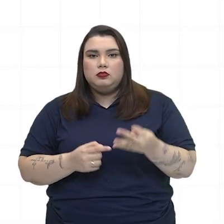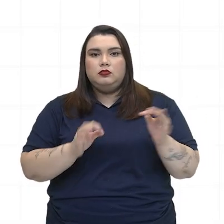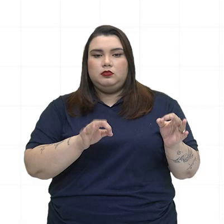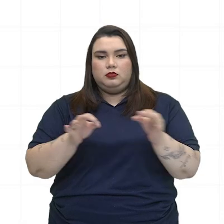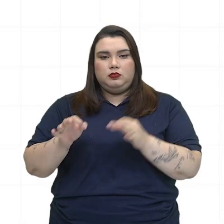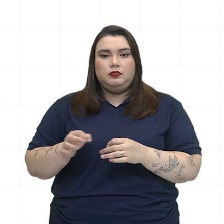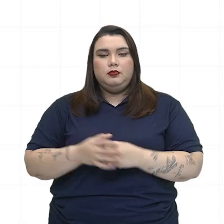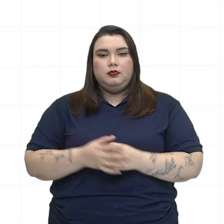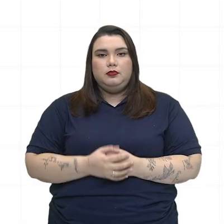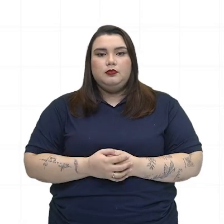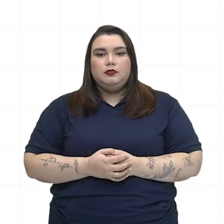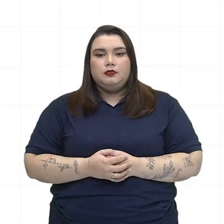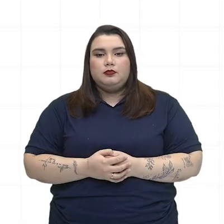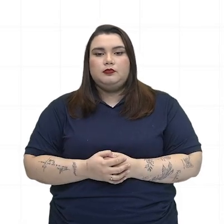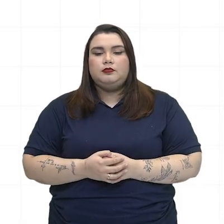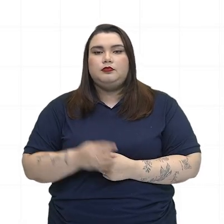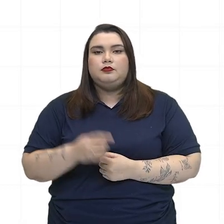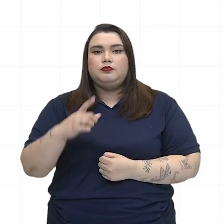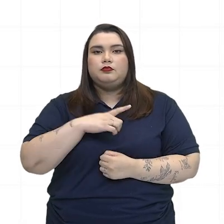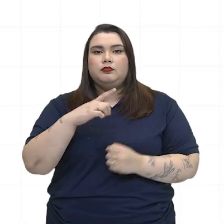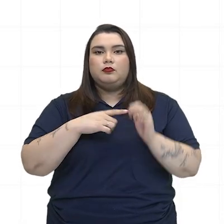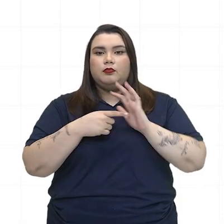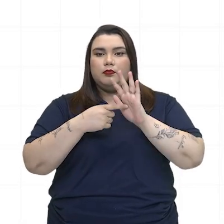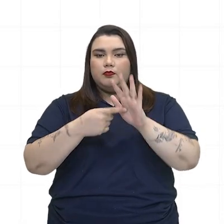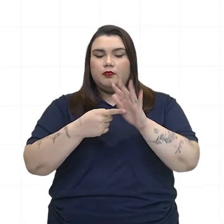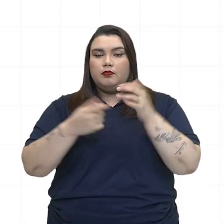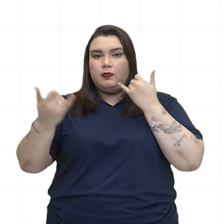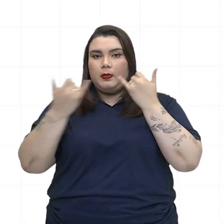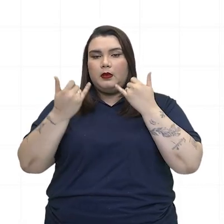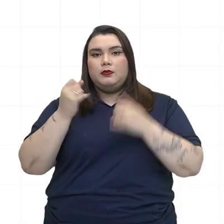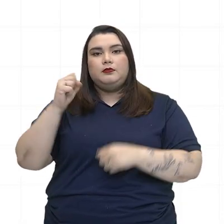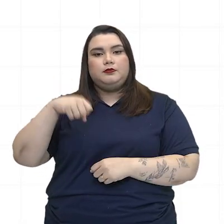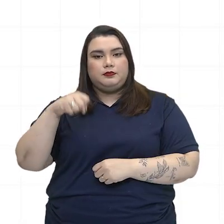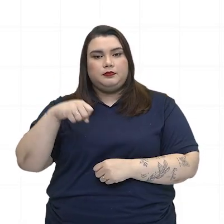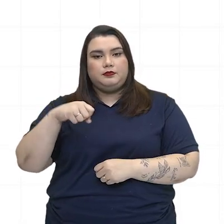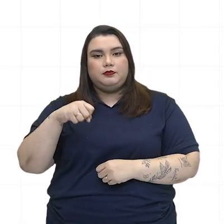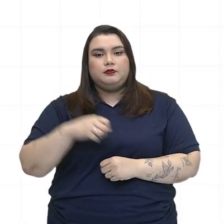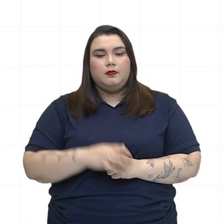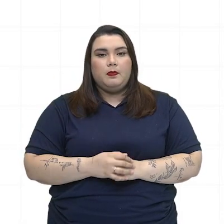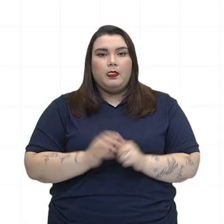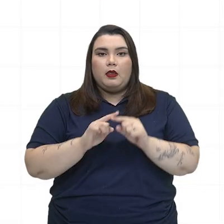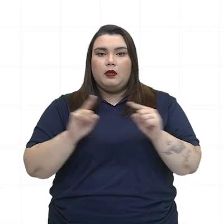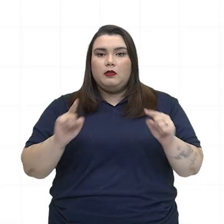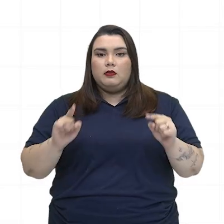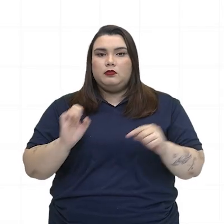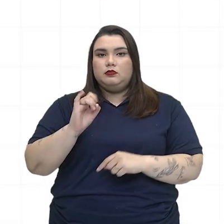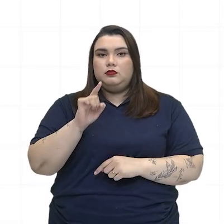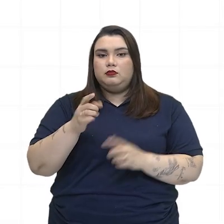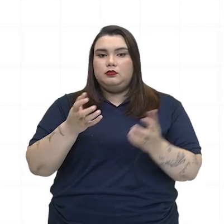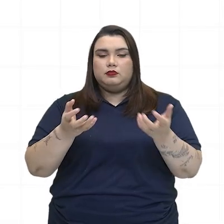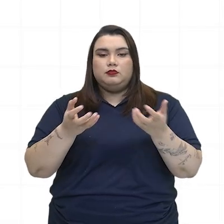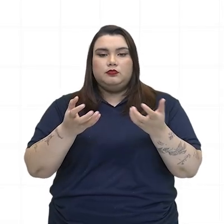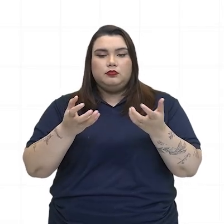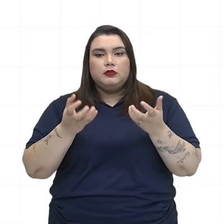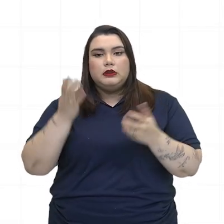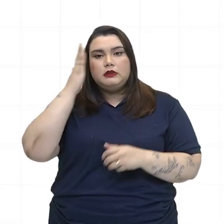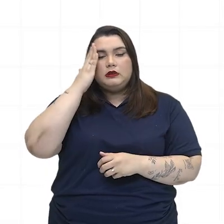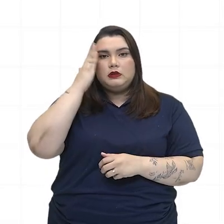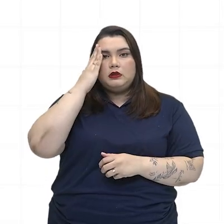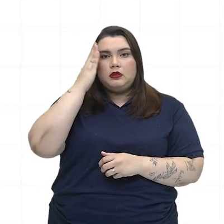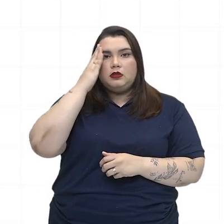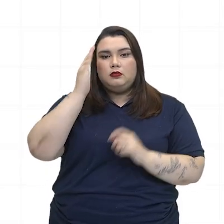em tabela, ela te dá a informação? Sim. Né? Mas quando você quer